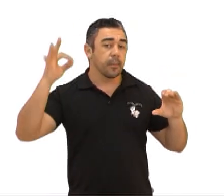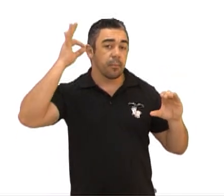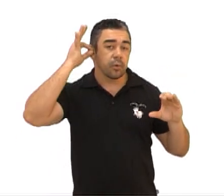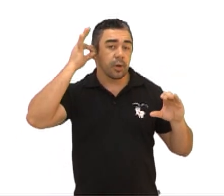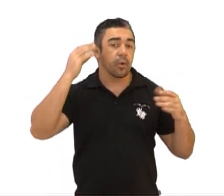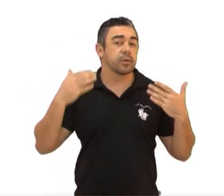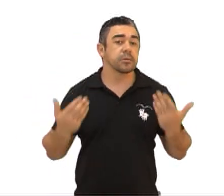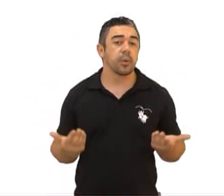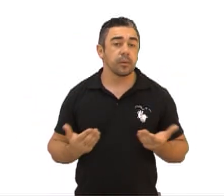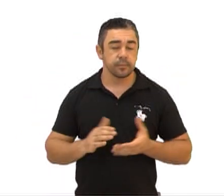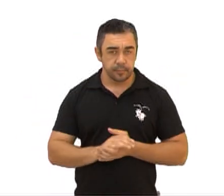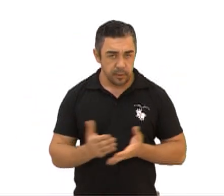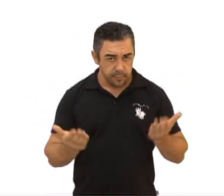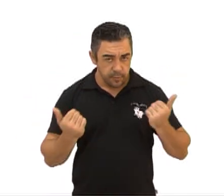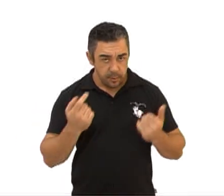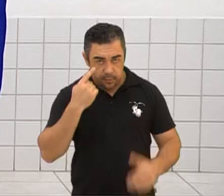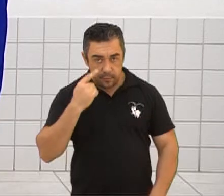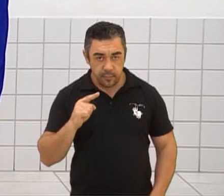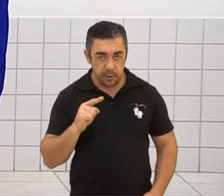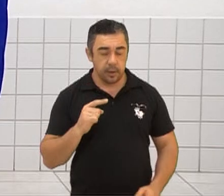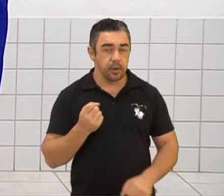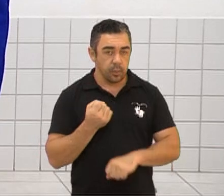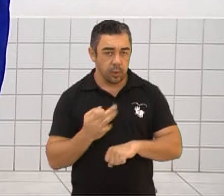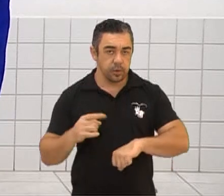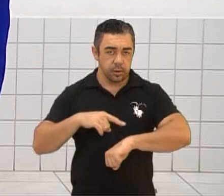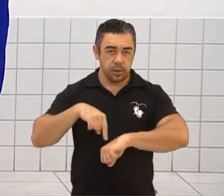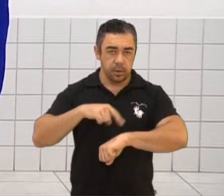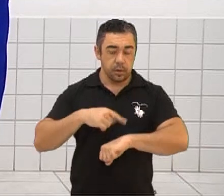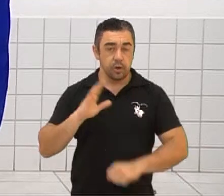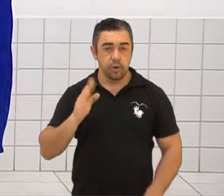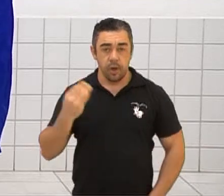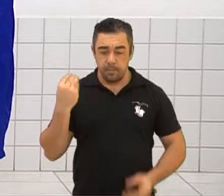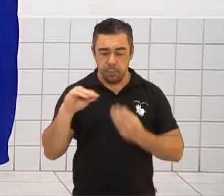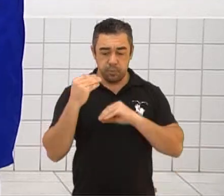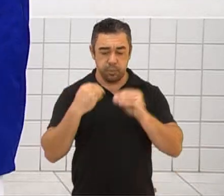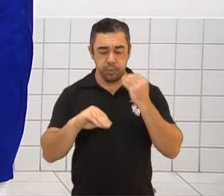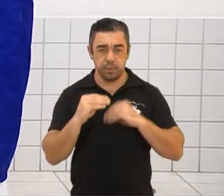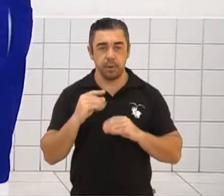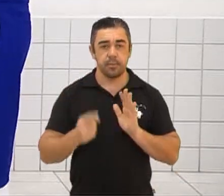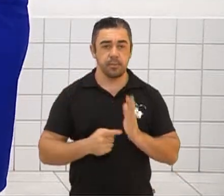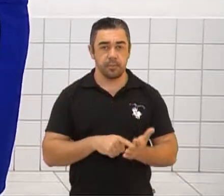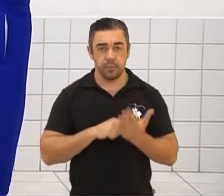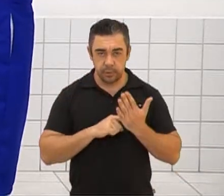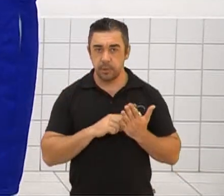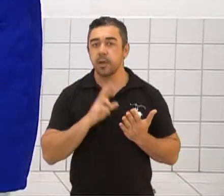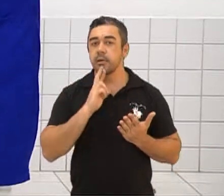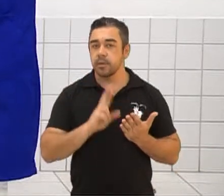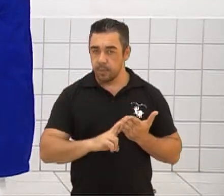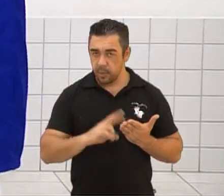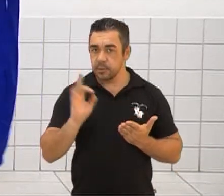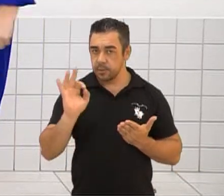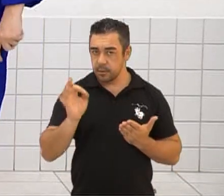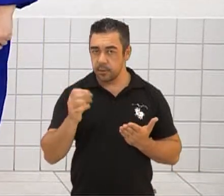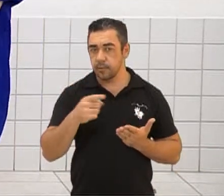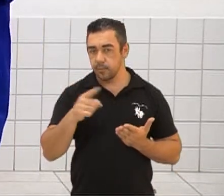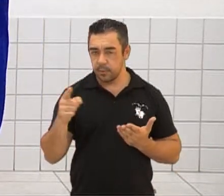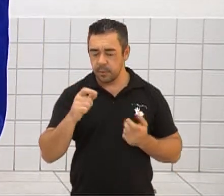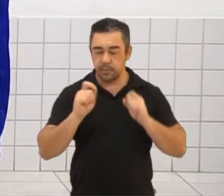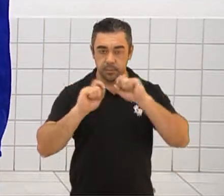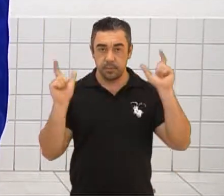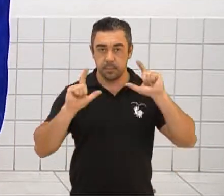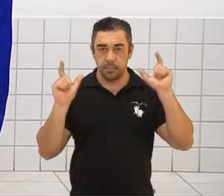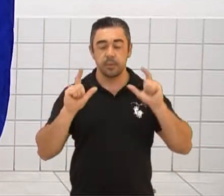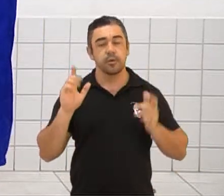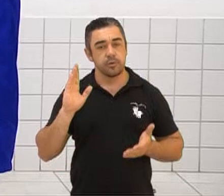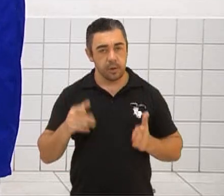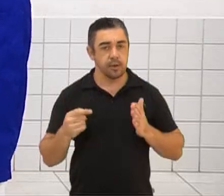Ponta Grossa? Vamos lá? Vamos abrir a contagem. Já teve um aqui escrevendo para mim, indicando já a respostinha. Vocês estão espertos, hein? Inclusive,